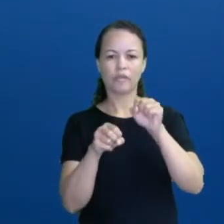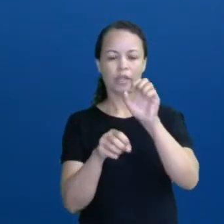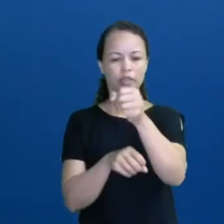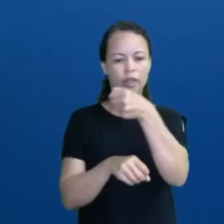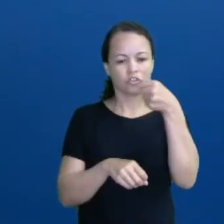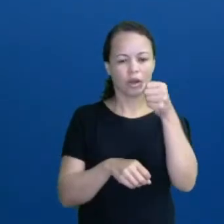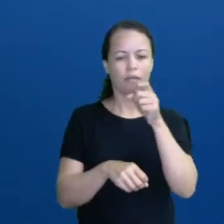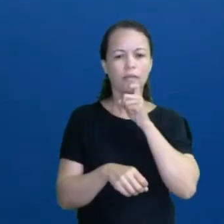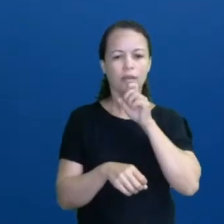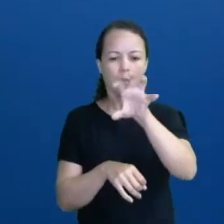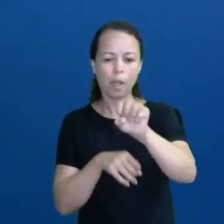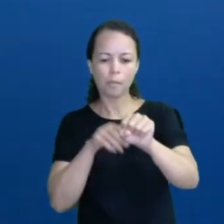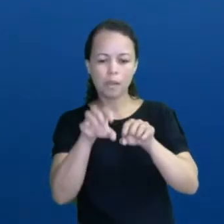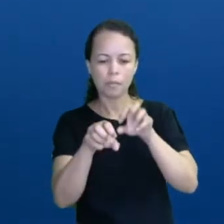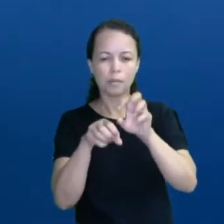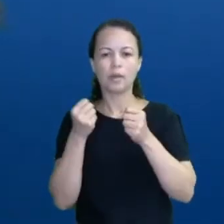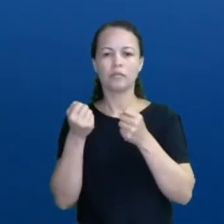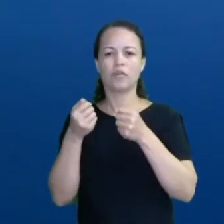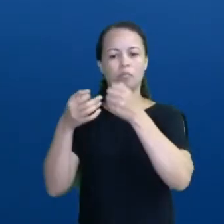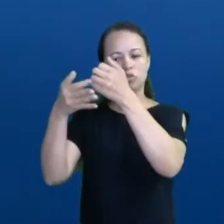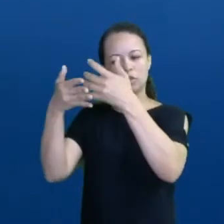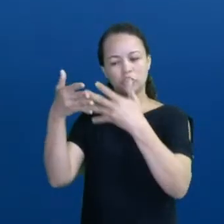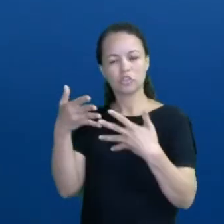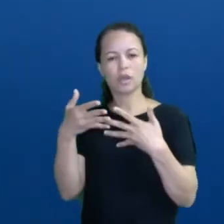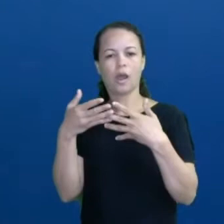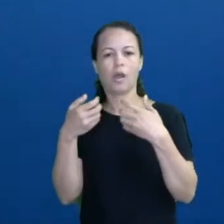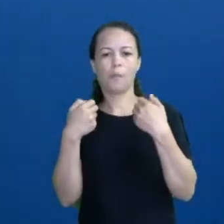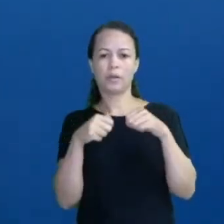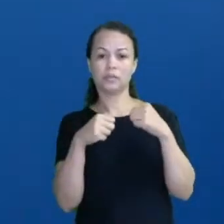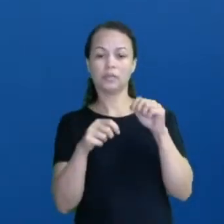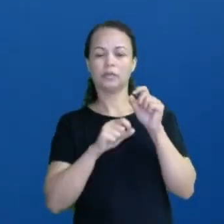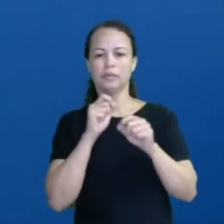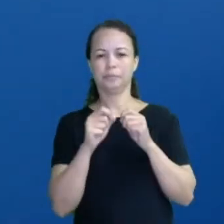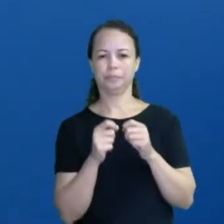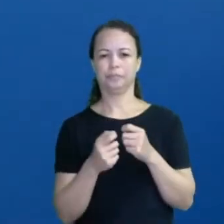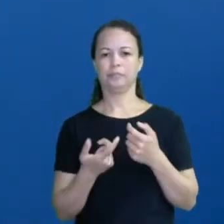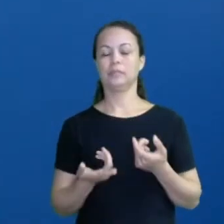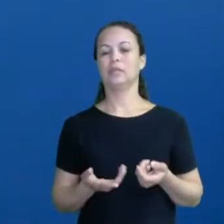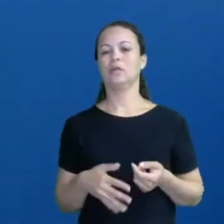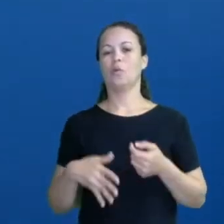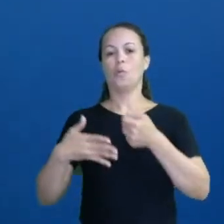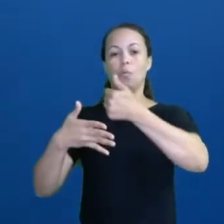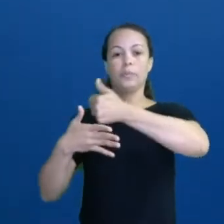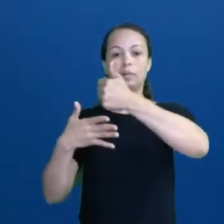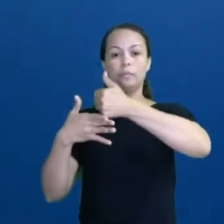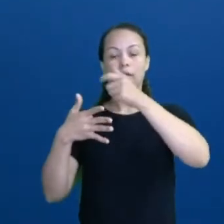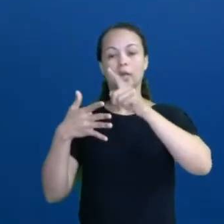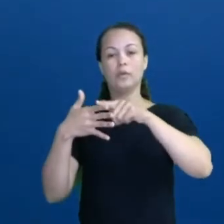os ingredientes que ela precisa? Vamos listar aqui. O primeiro são as